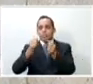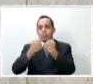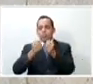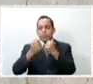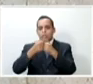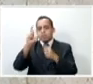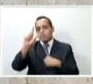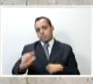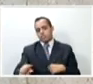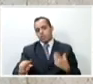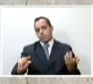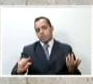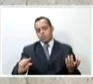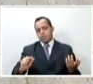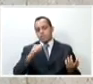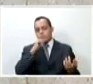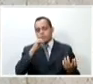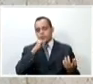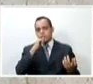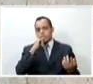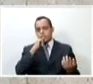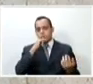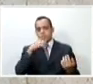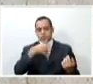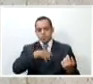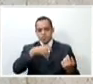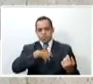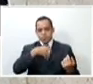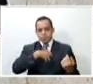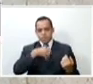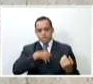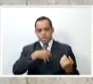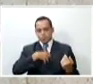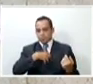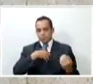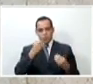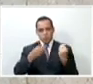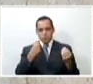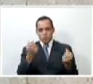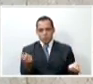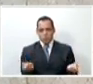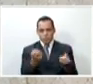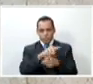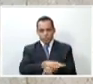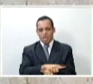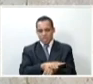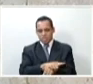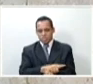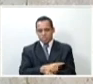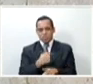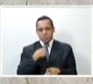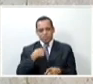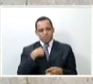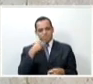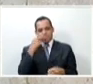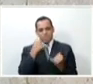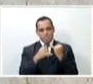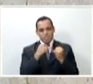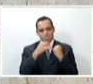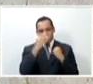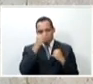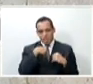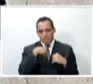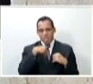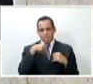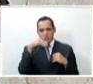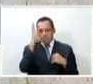de ônibus. Nossa escala de valores morais está deturpada. A apatia é alarmante e nos enfraquece, enquanto nação,